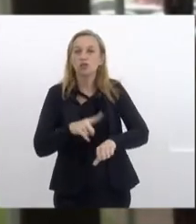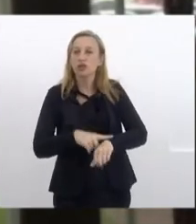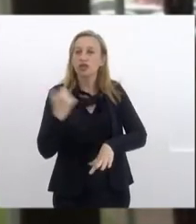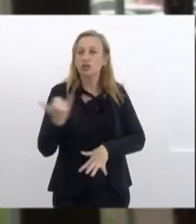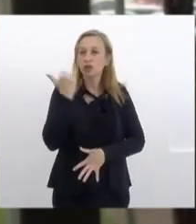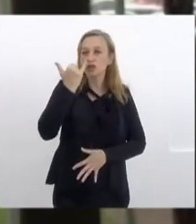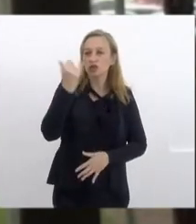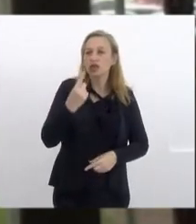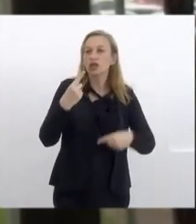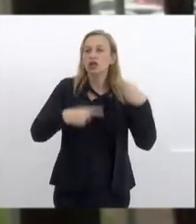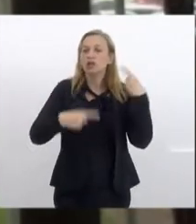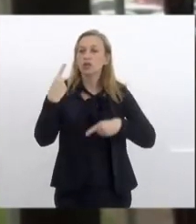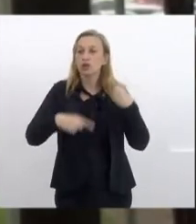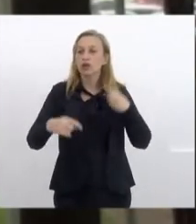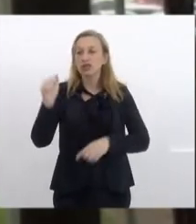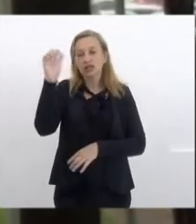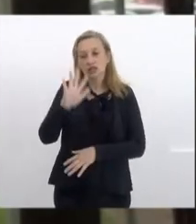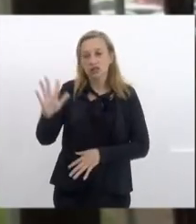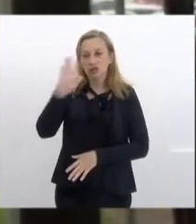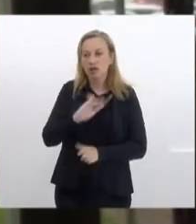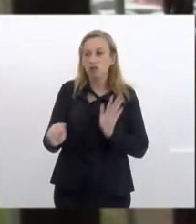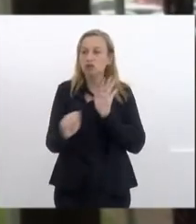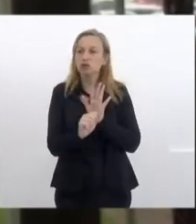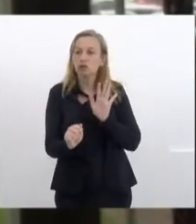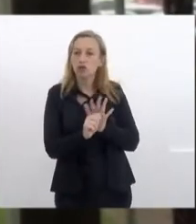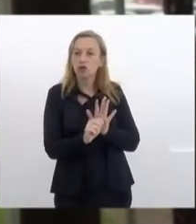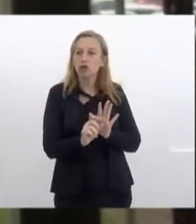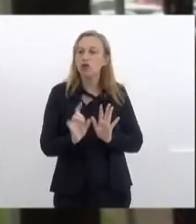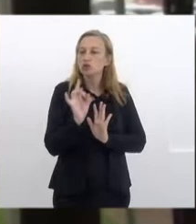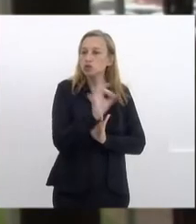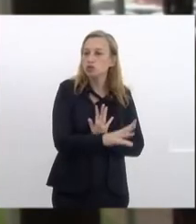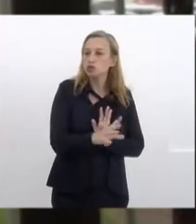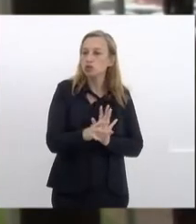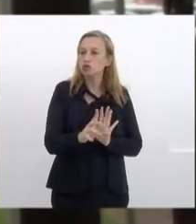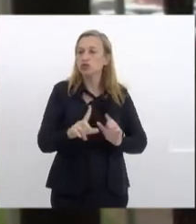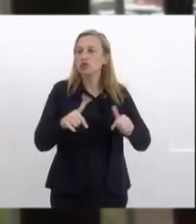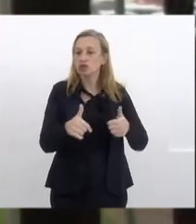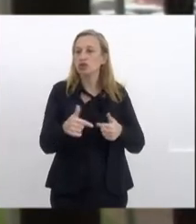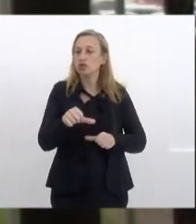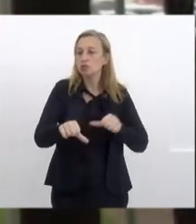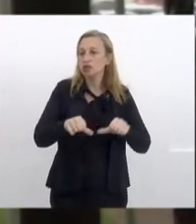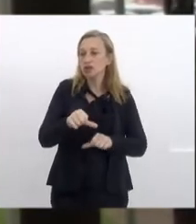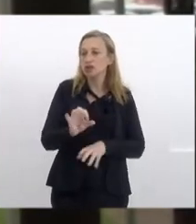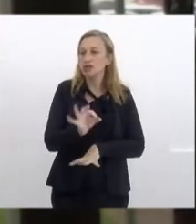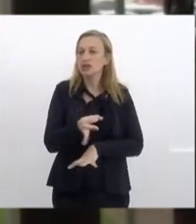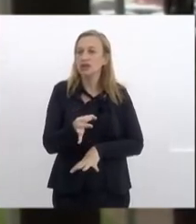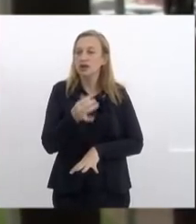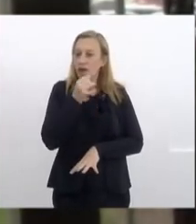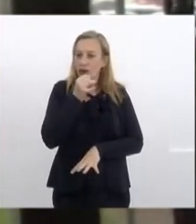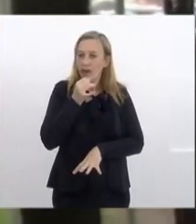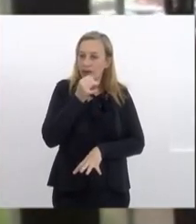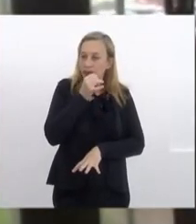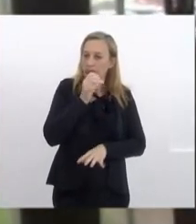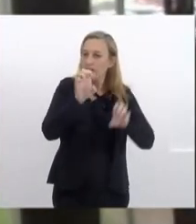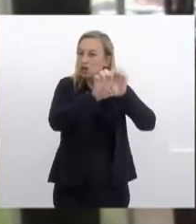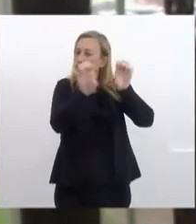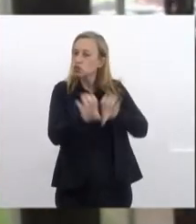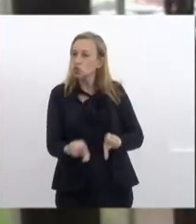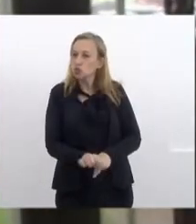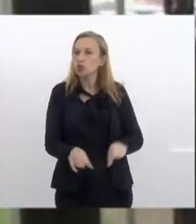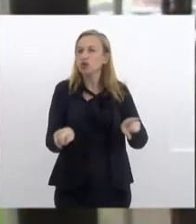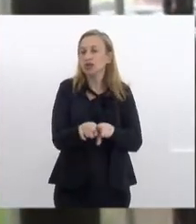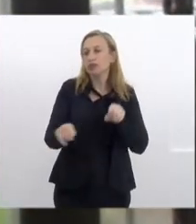importante na política nacional sobre drogas. Nos últimos anos ocorreram mudanças significativas, tanto de estrutura quanto